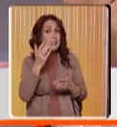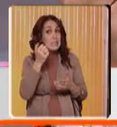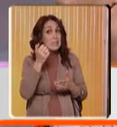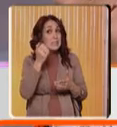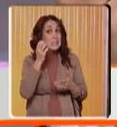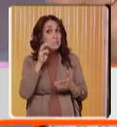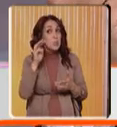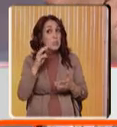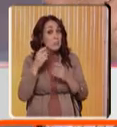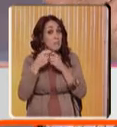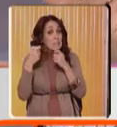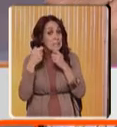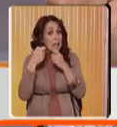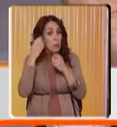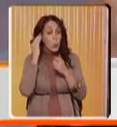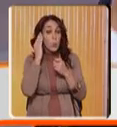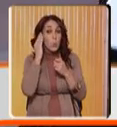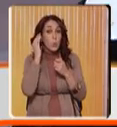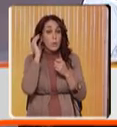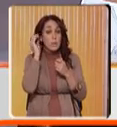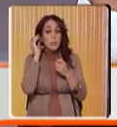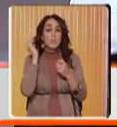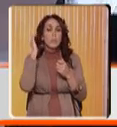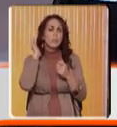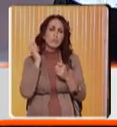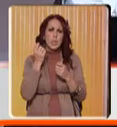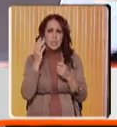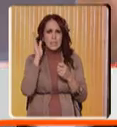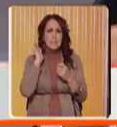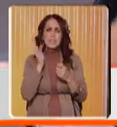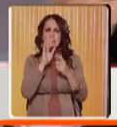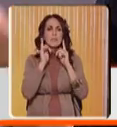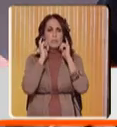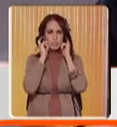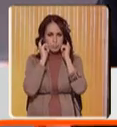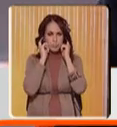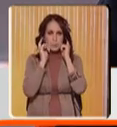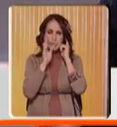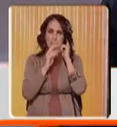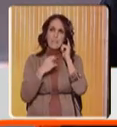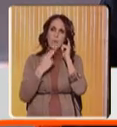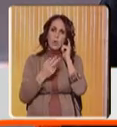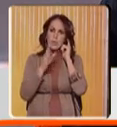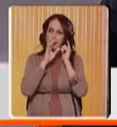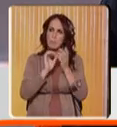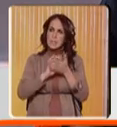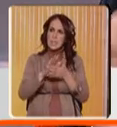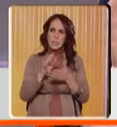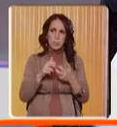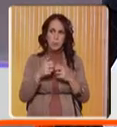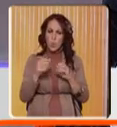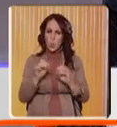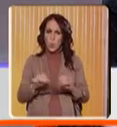há mais radiofrequência é no sítio onde está a antena. Portanto, devemos estar um bocadinho afastados. Se usarmos um auricular, se usarmos, falarmos em alta voz, se mandarmos mensagens, não há problema